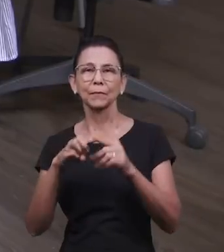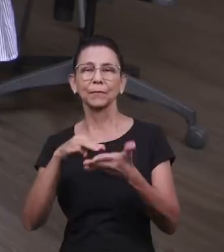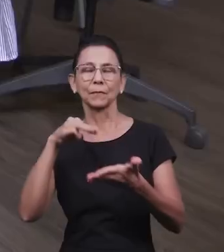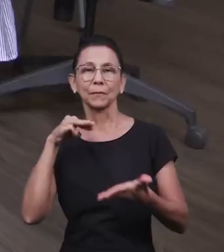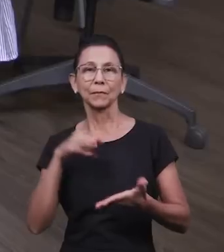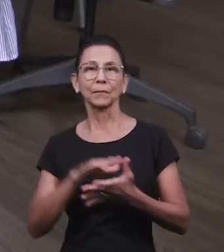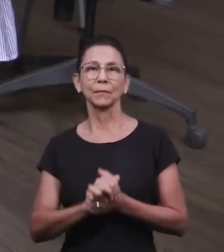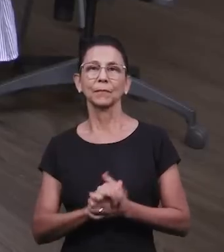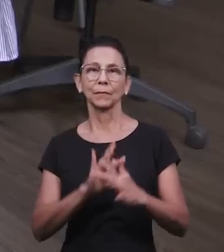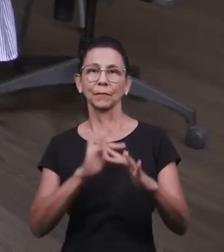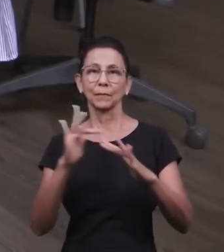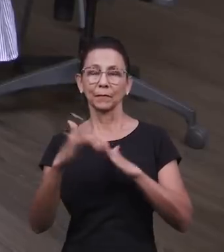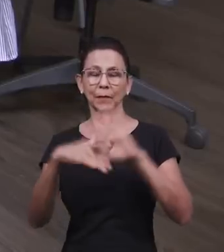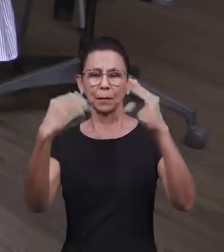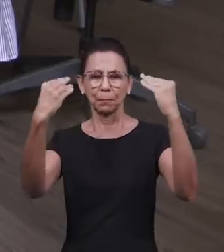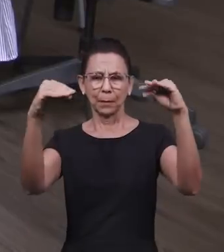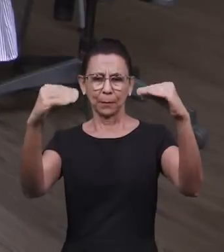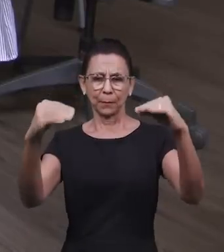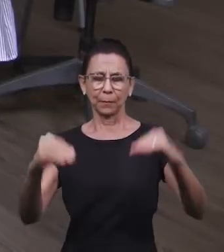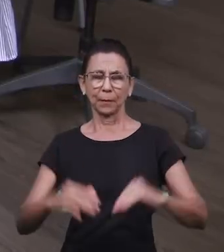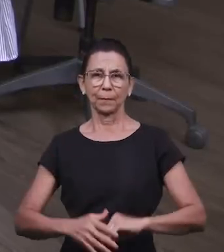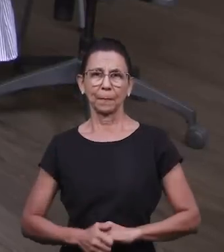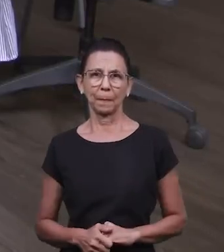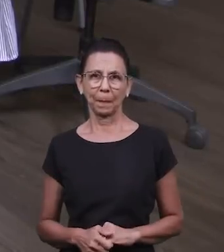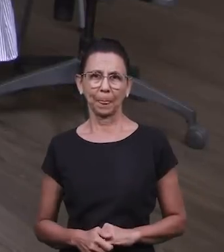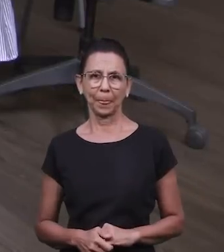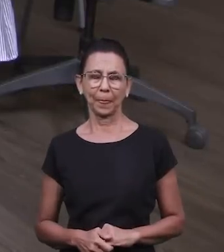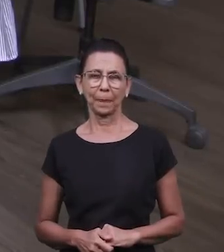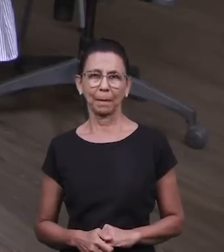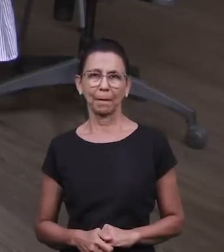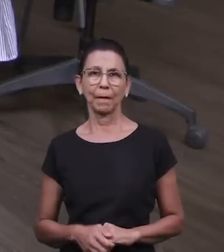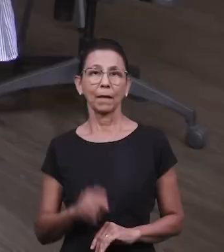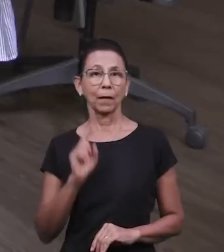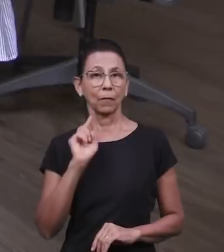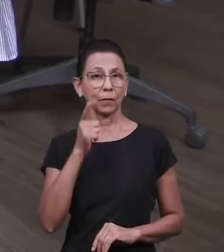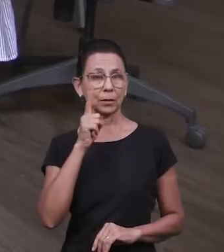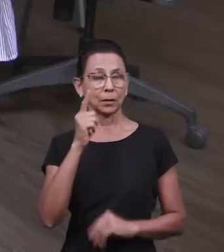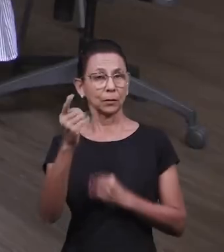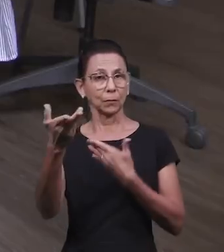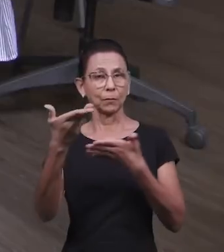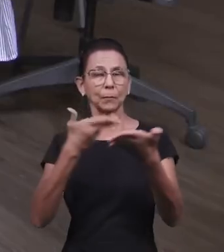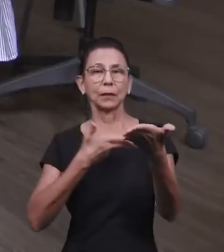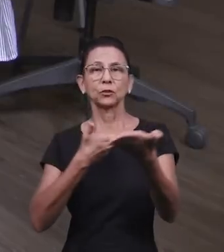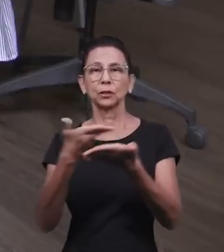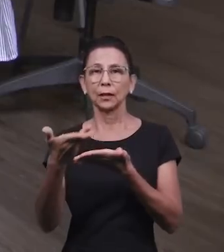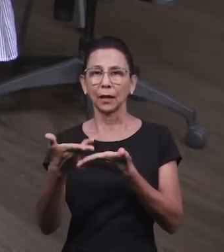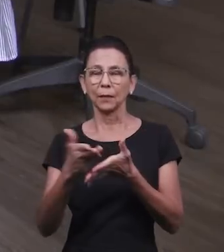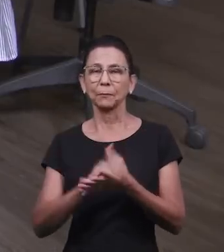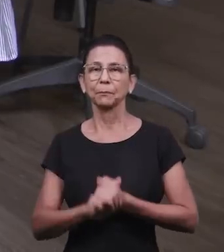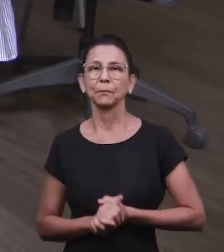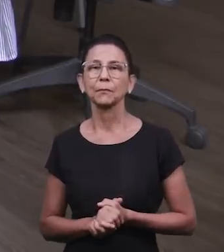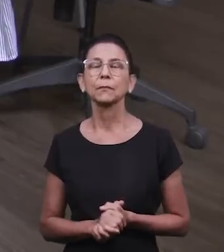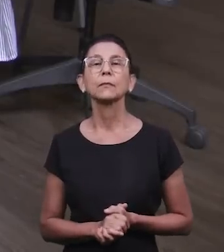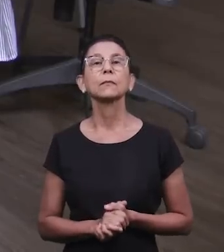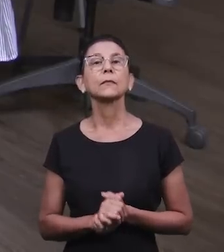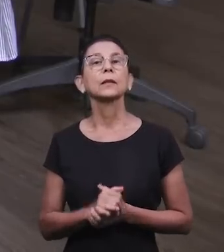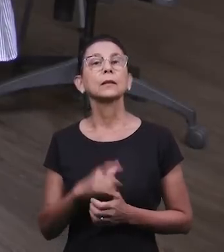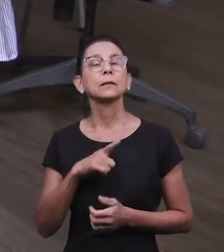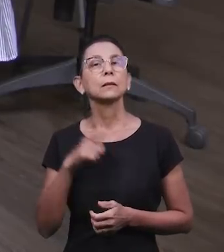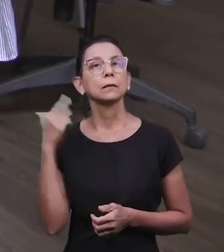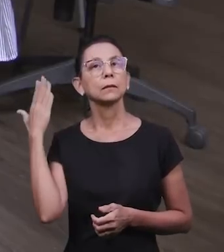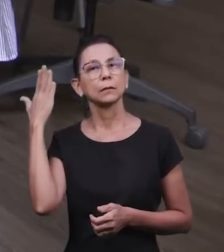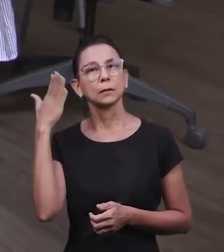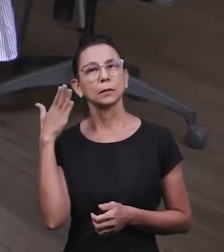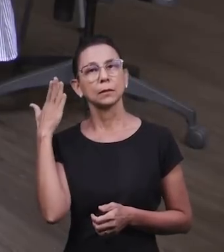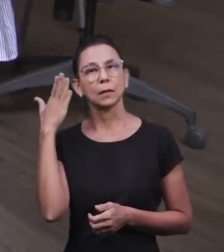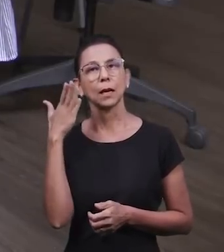nas redes sociais, elas não são só para você consumir, elas são para você compartilhar. Ou seja, ali há